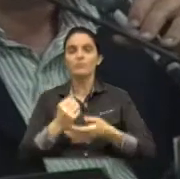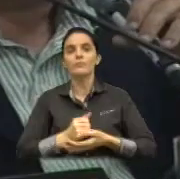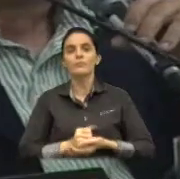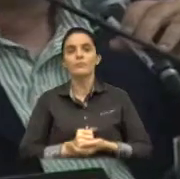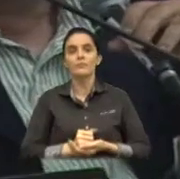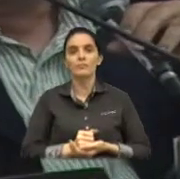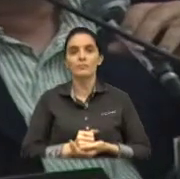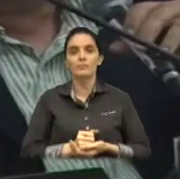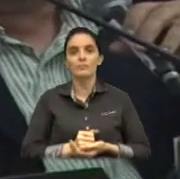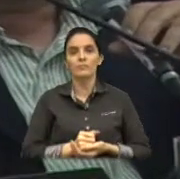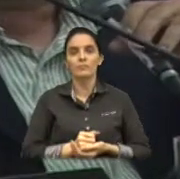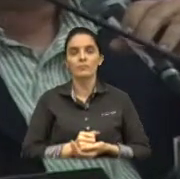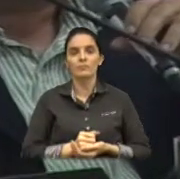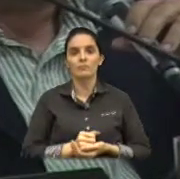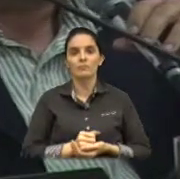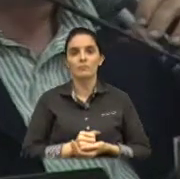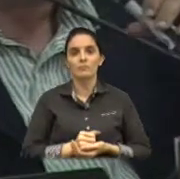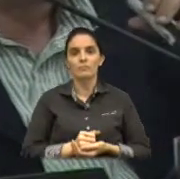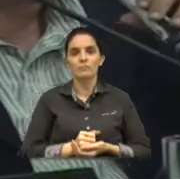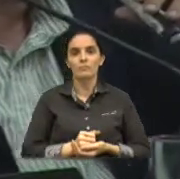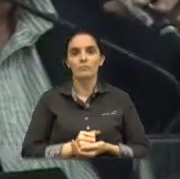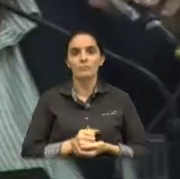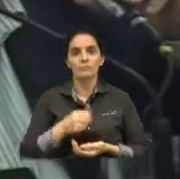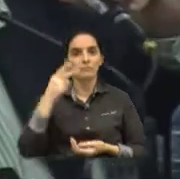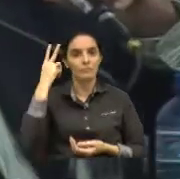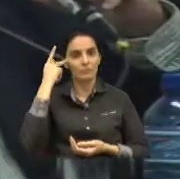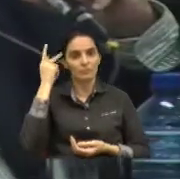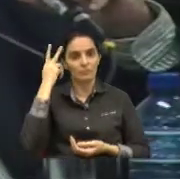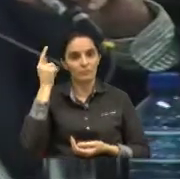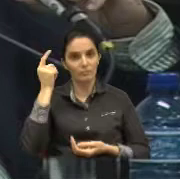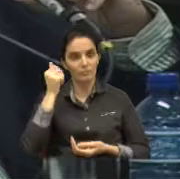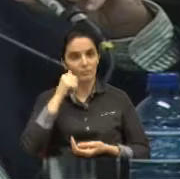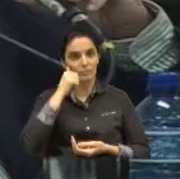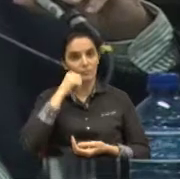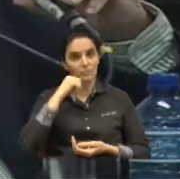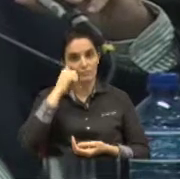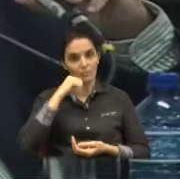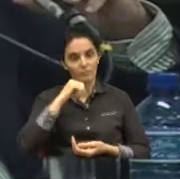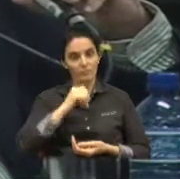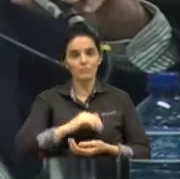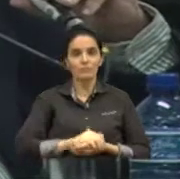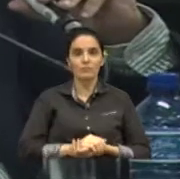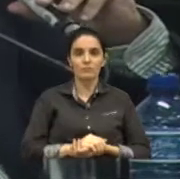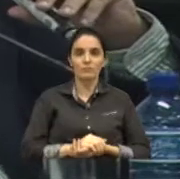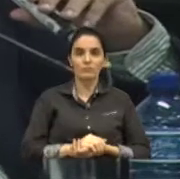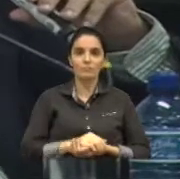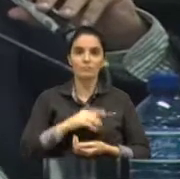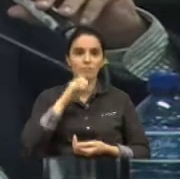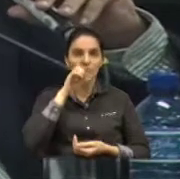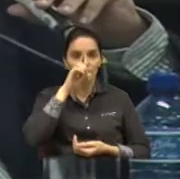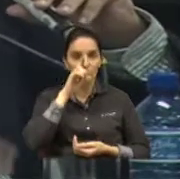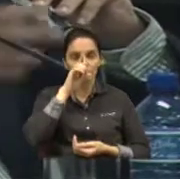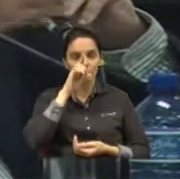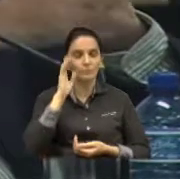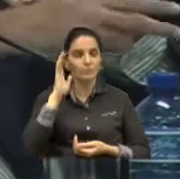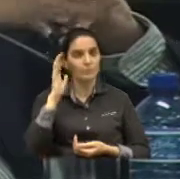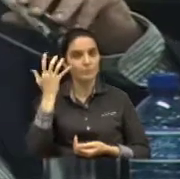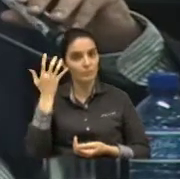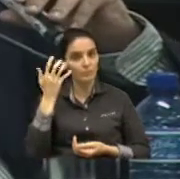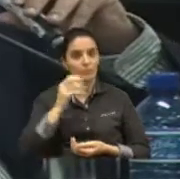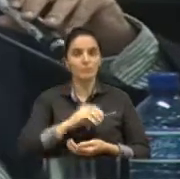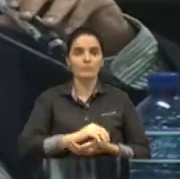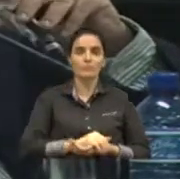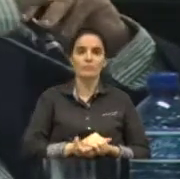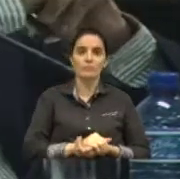são mulheres, não possa sofrer esse tipo de ação no período de trabalho. Contendo